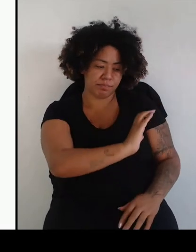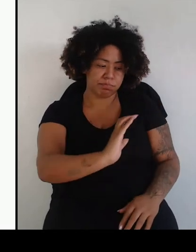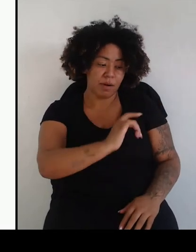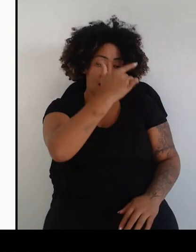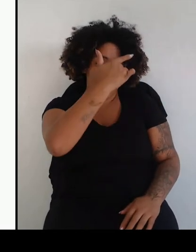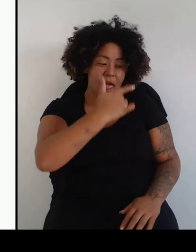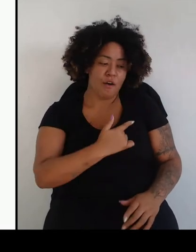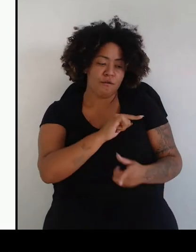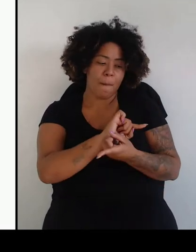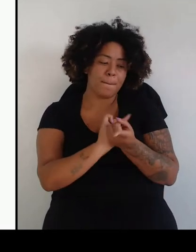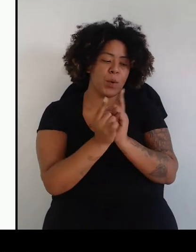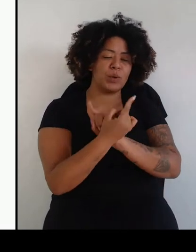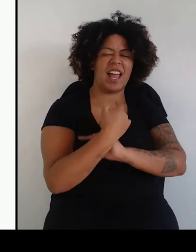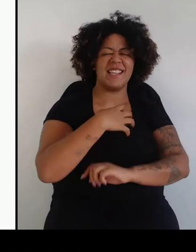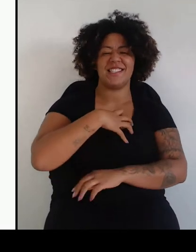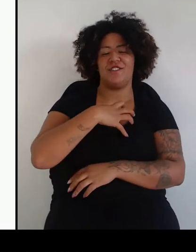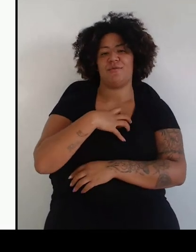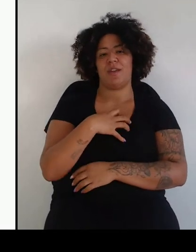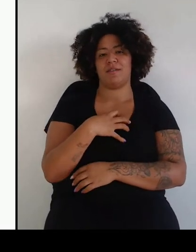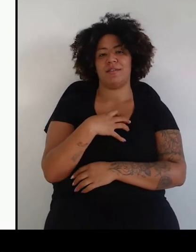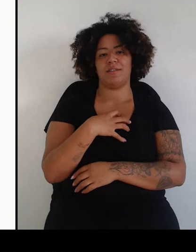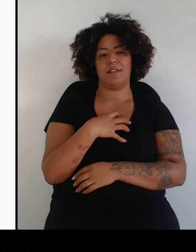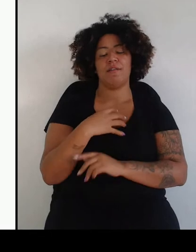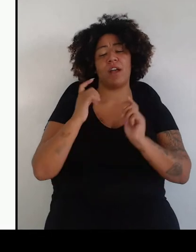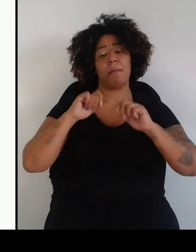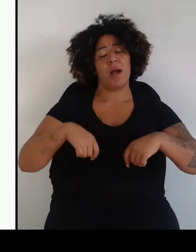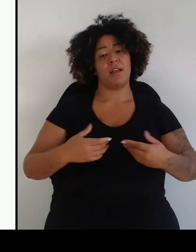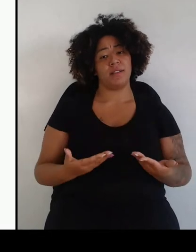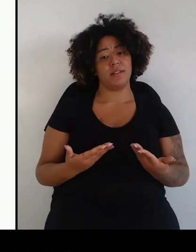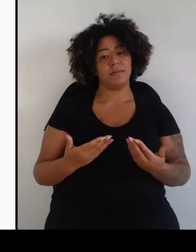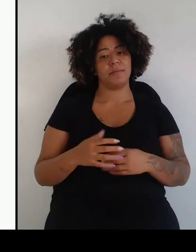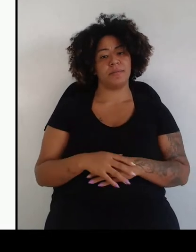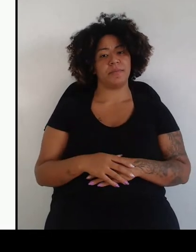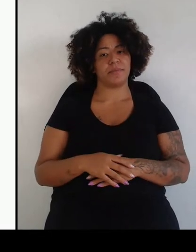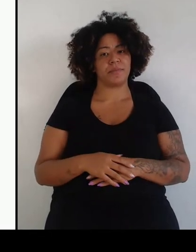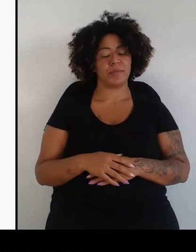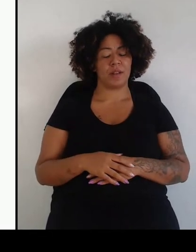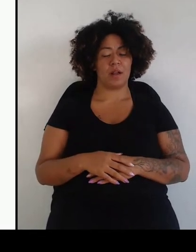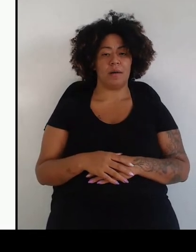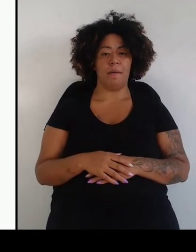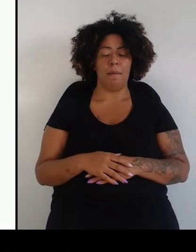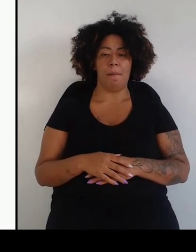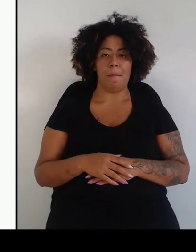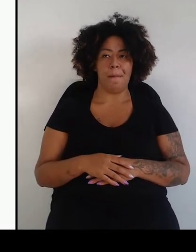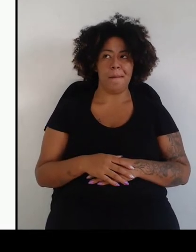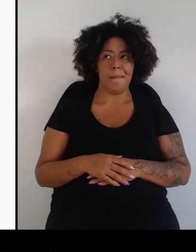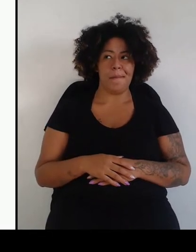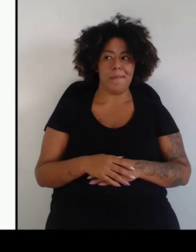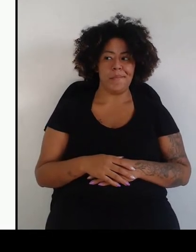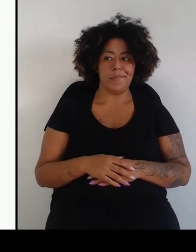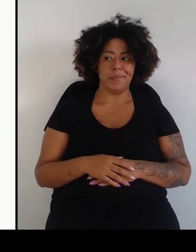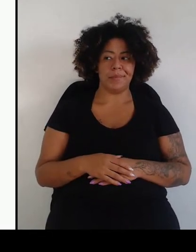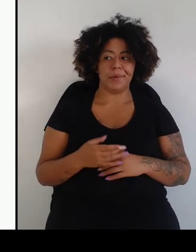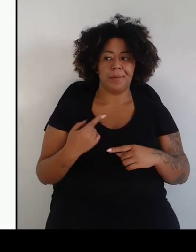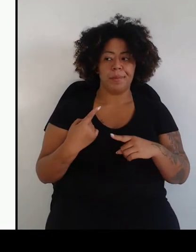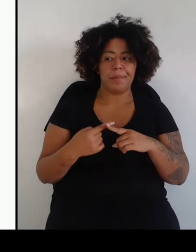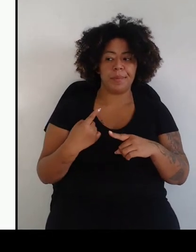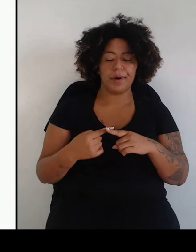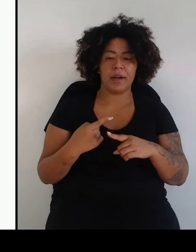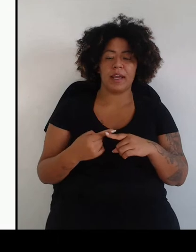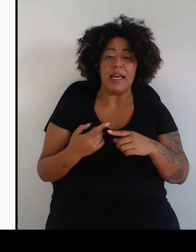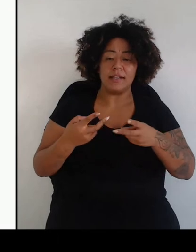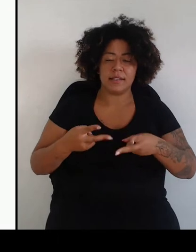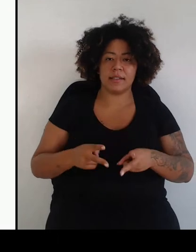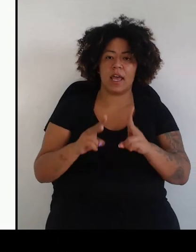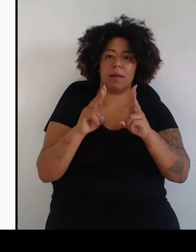e aqui cito o regime de mausculariedade é mostrado como uma grande violência a